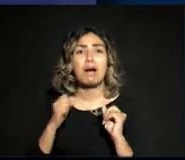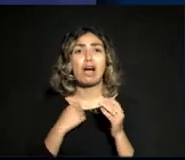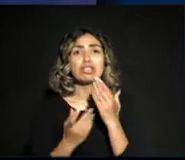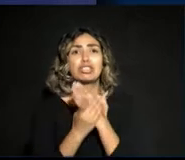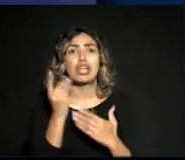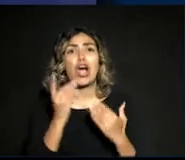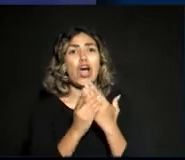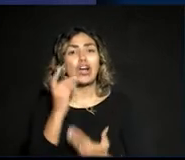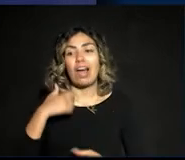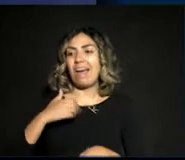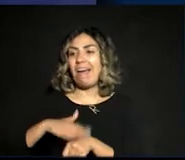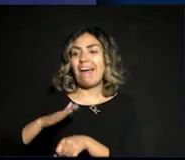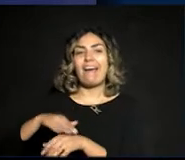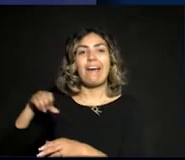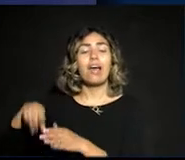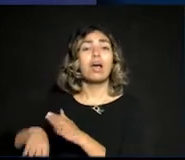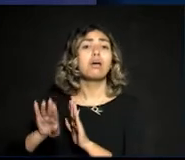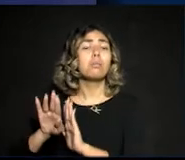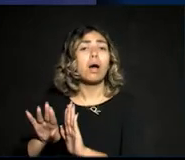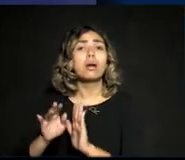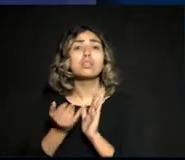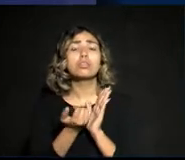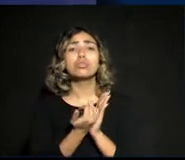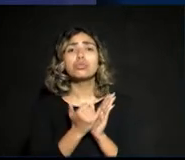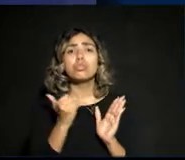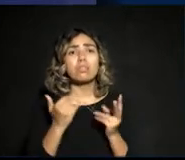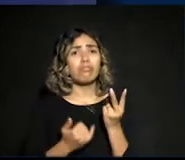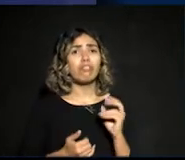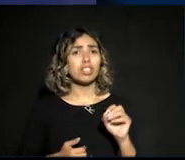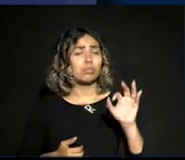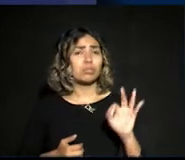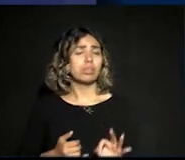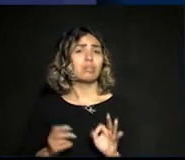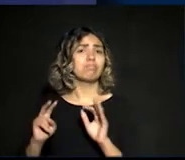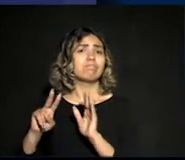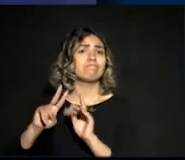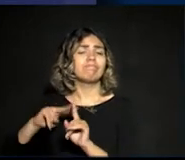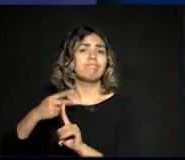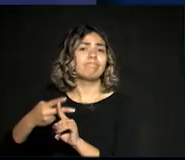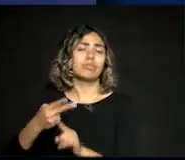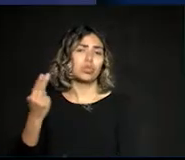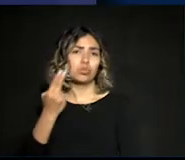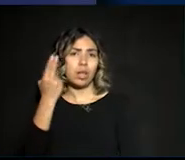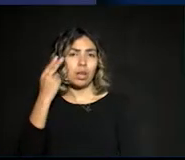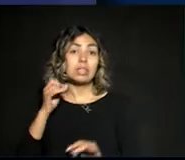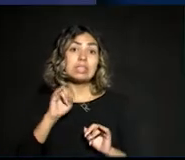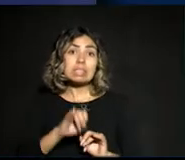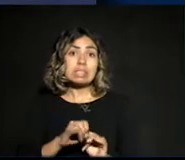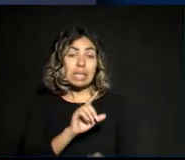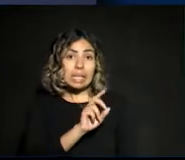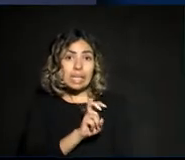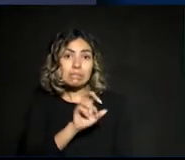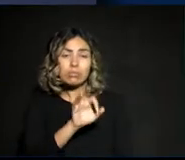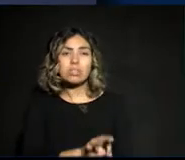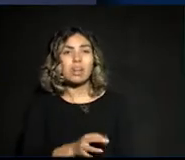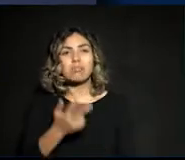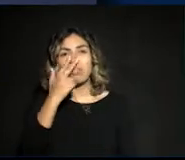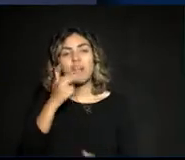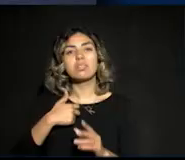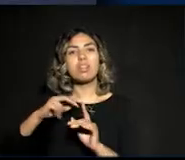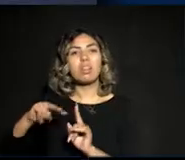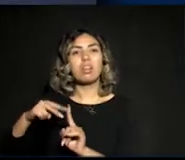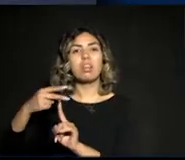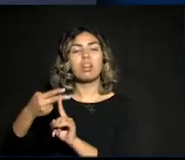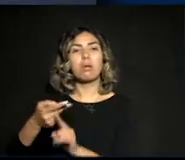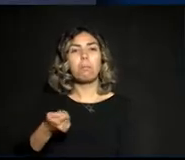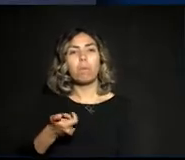Dólares um BNDS mas só taxa de juro por vinte por cento não vai funcionar se a taxa de juro por 15 a gente vai se mediocrizar se